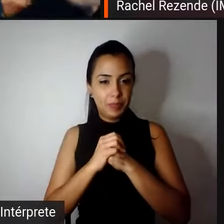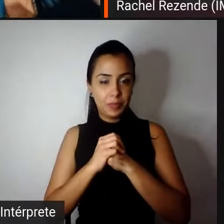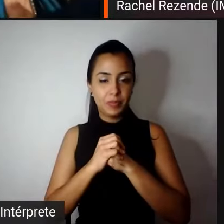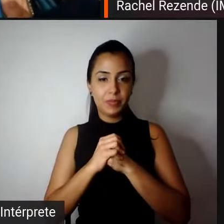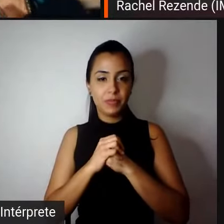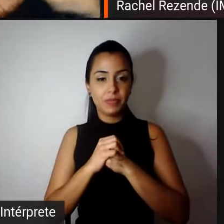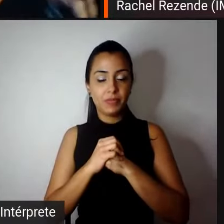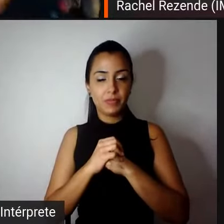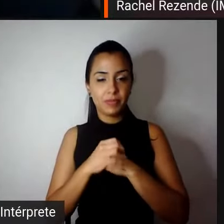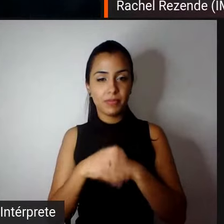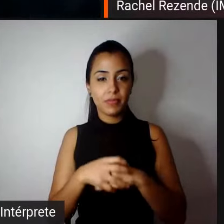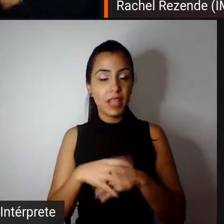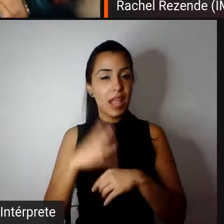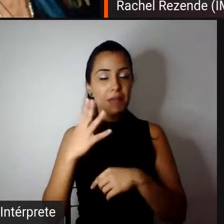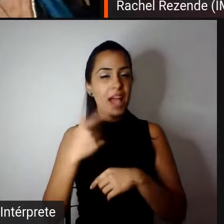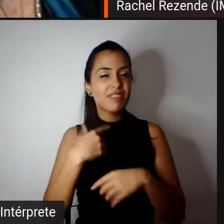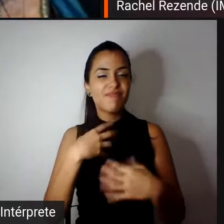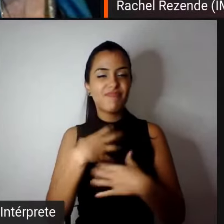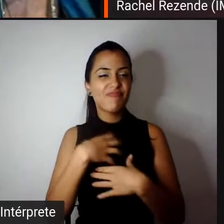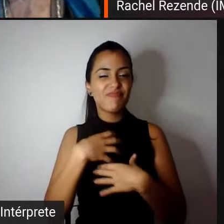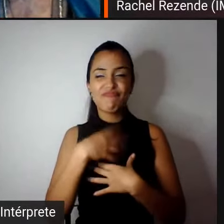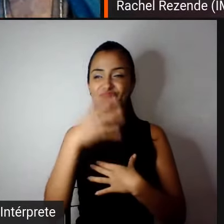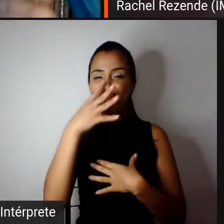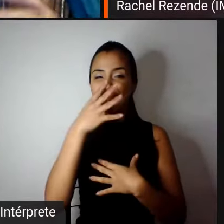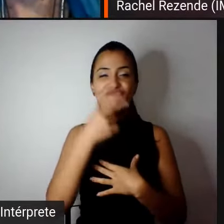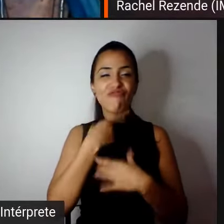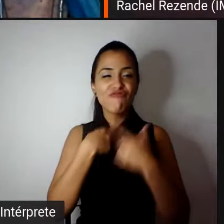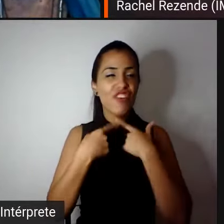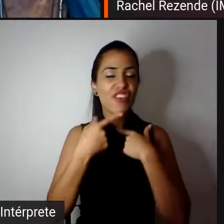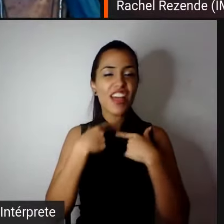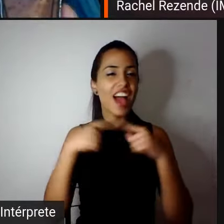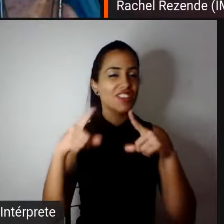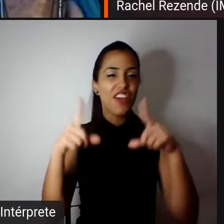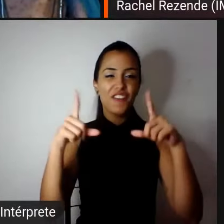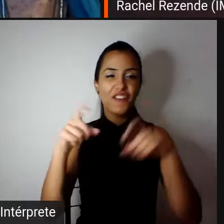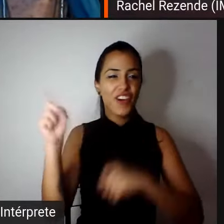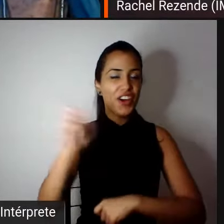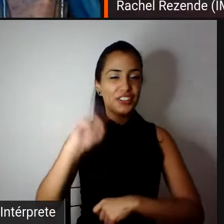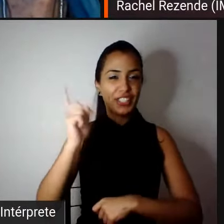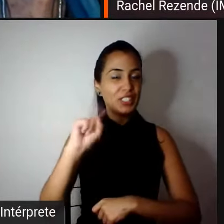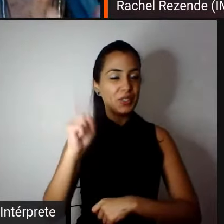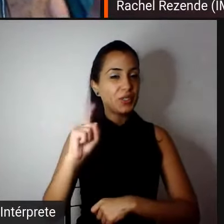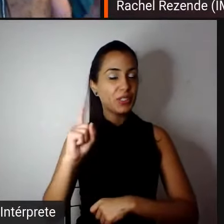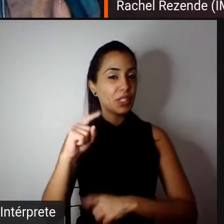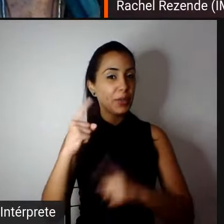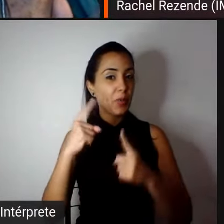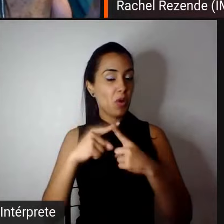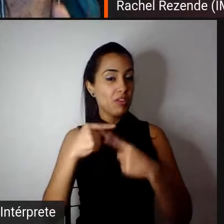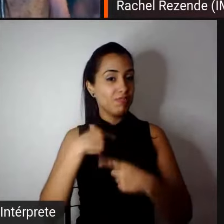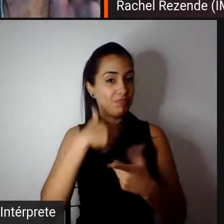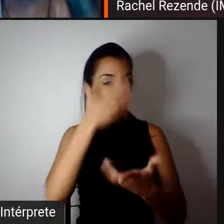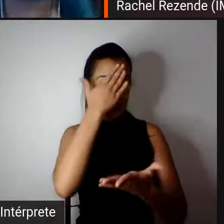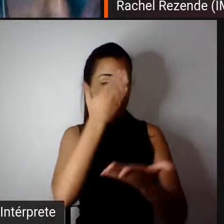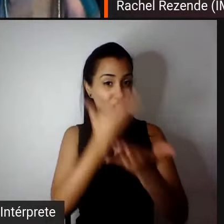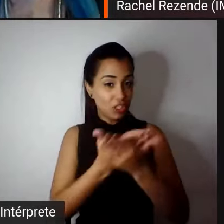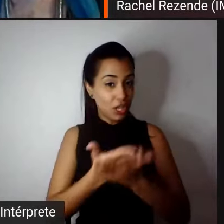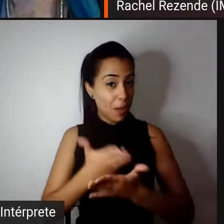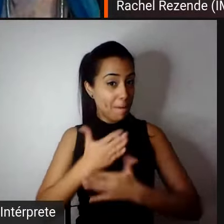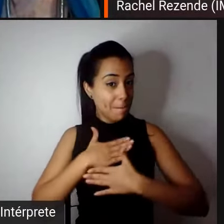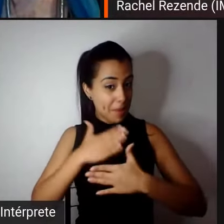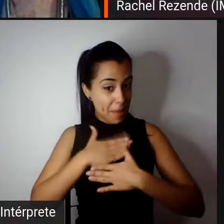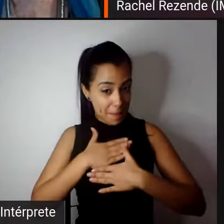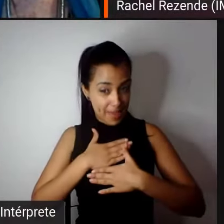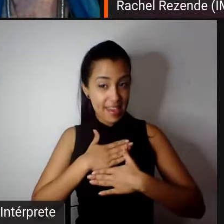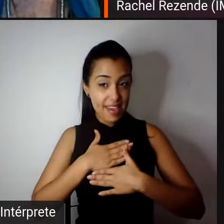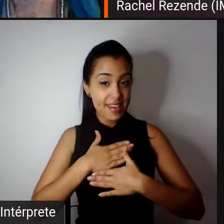fazer fotos. Tudo bem. Tudo bom, porque eu acho que para mim seria realmente